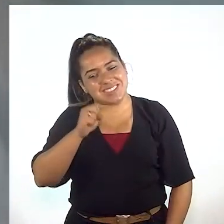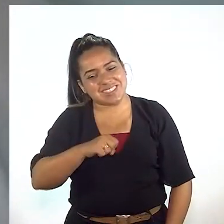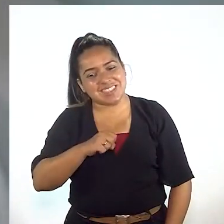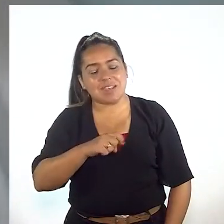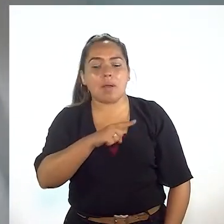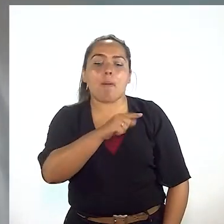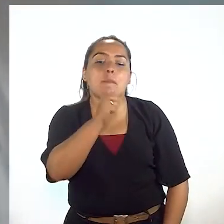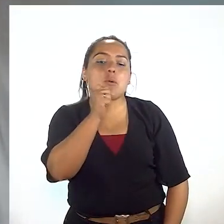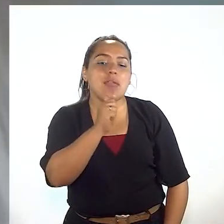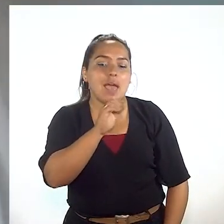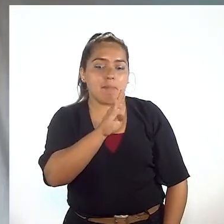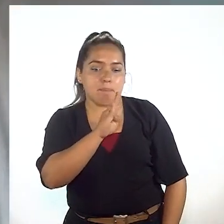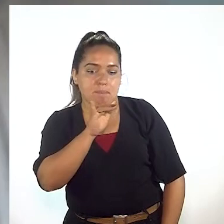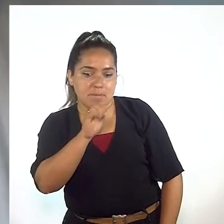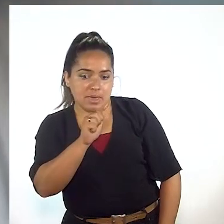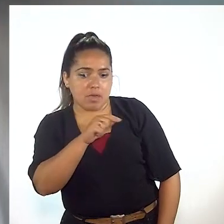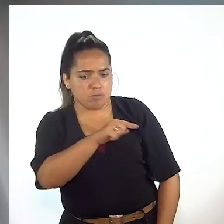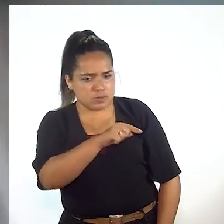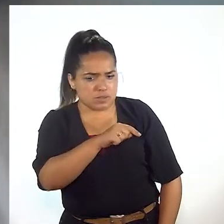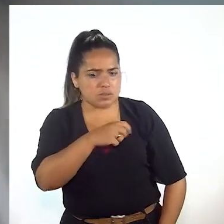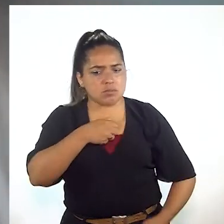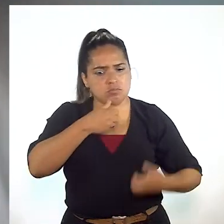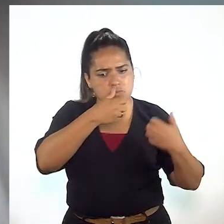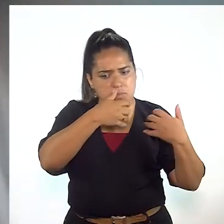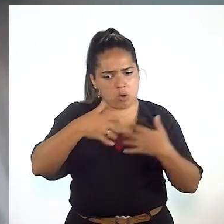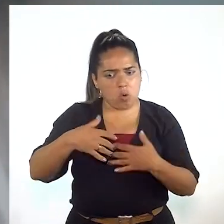Né? Todo mundo. Bia,